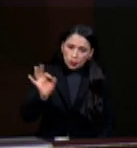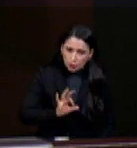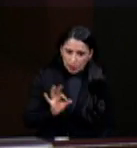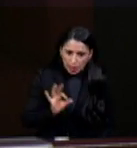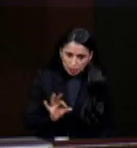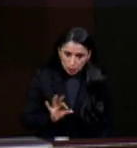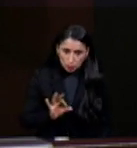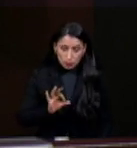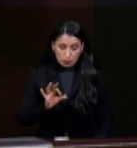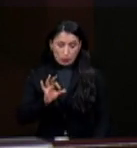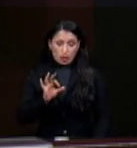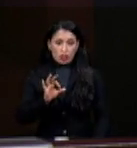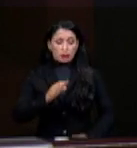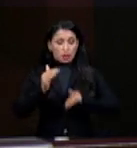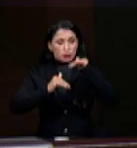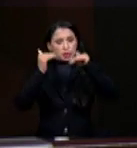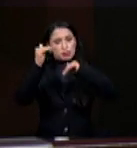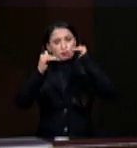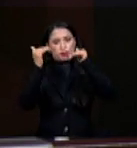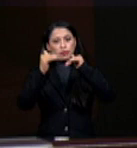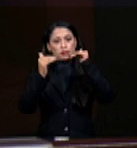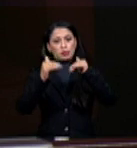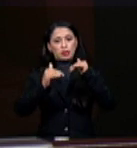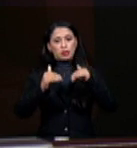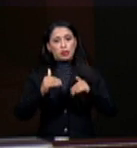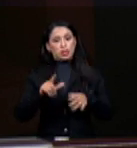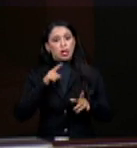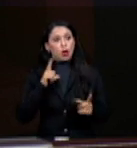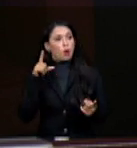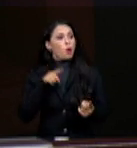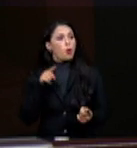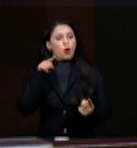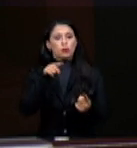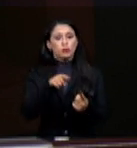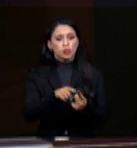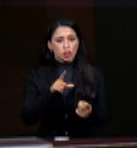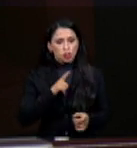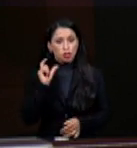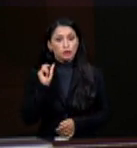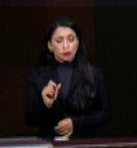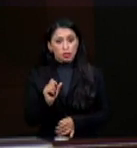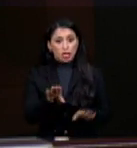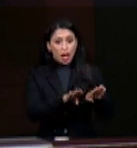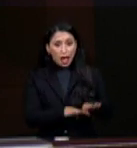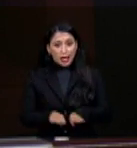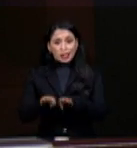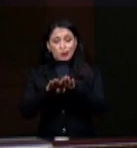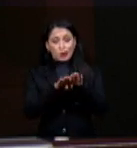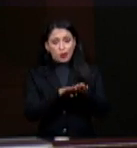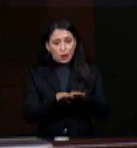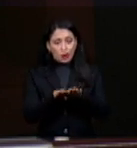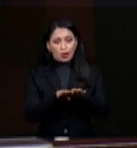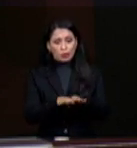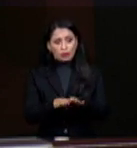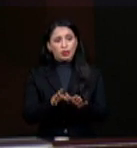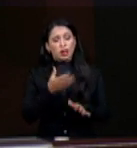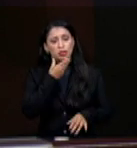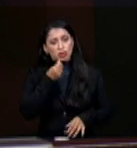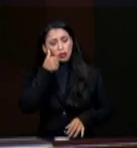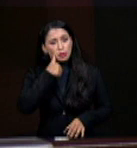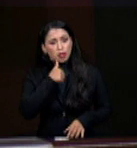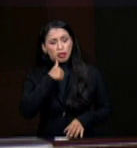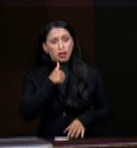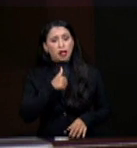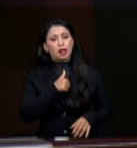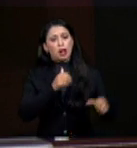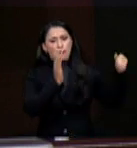o desenvolvimento internacional tenha como objetivo transversal a igualdade de gênero ou o empoderamento das